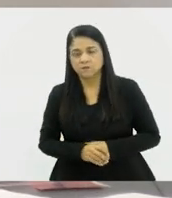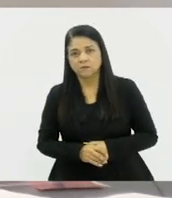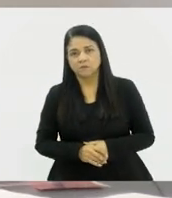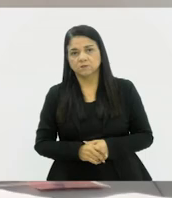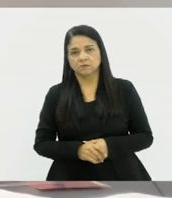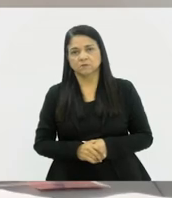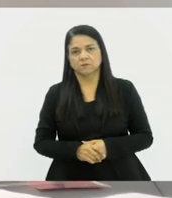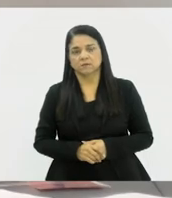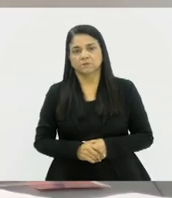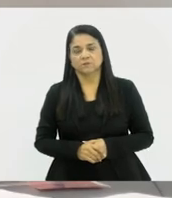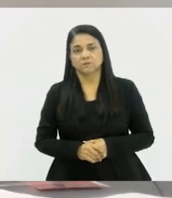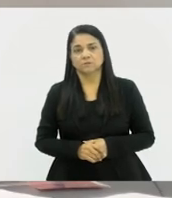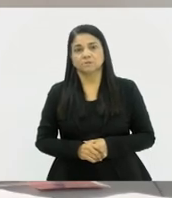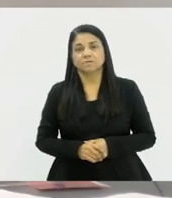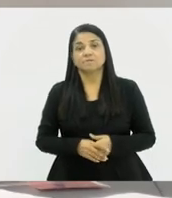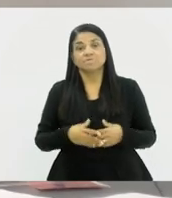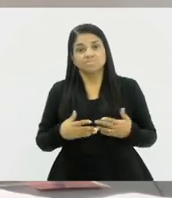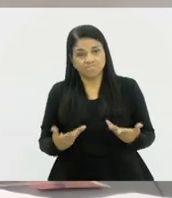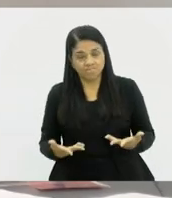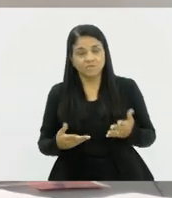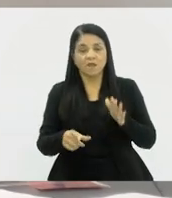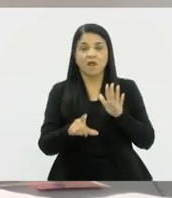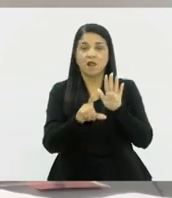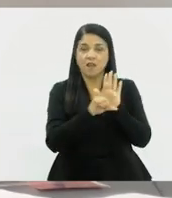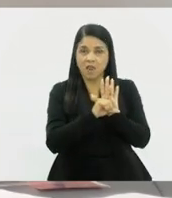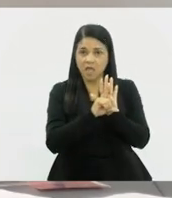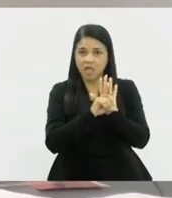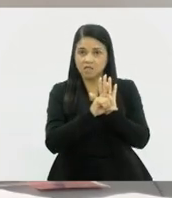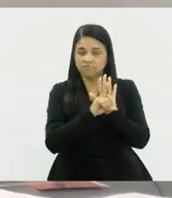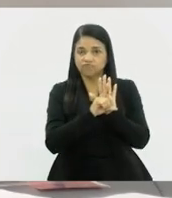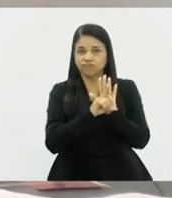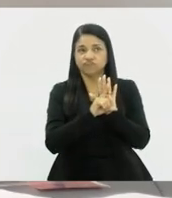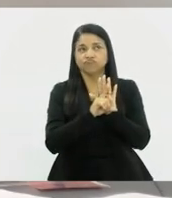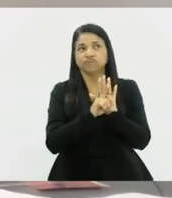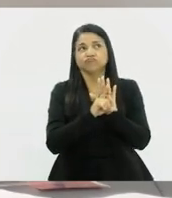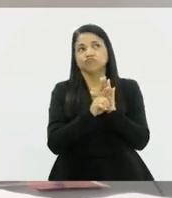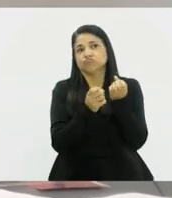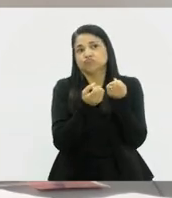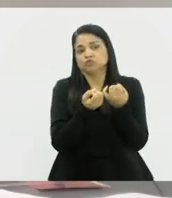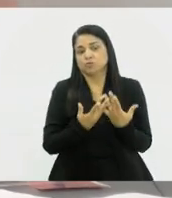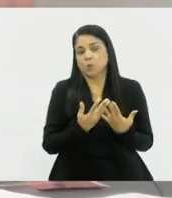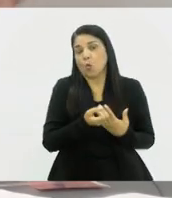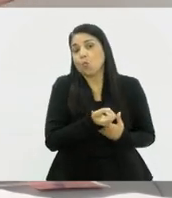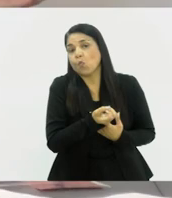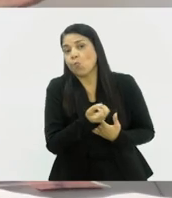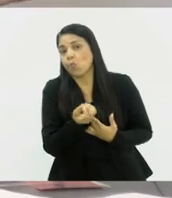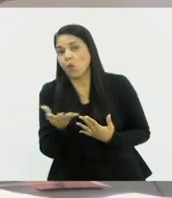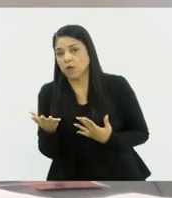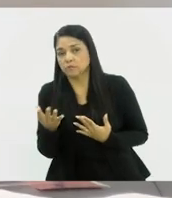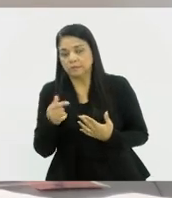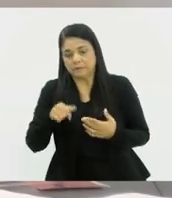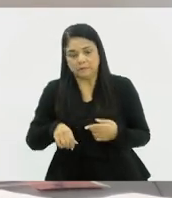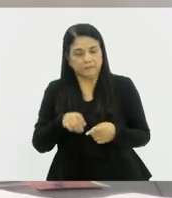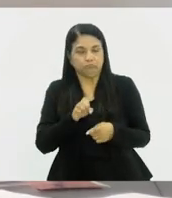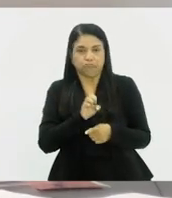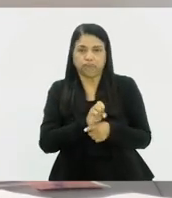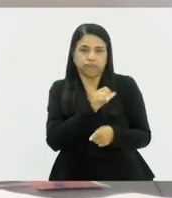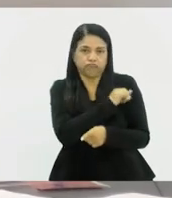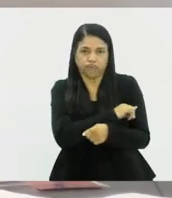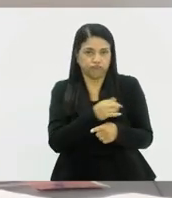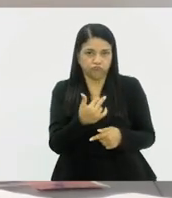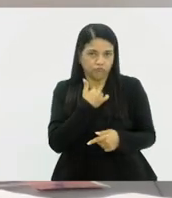então isso então como a lei não define quantidades nem a gente aqui no Rio pode definir